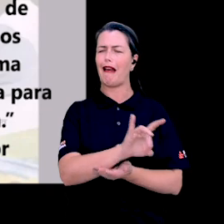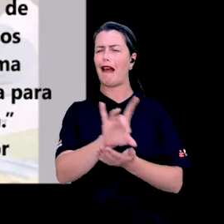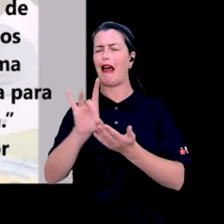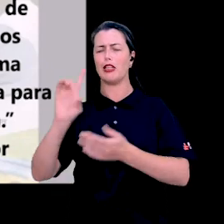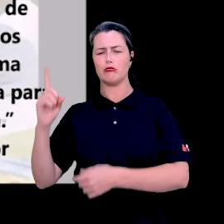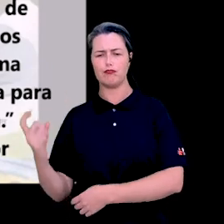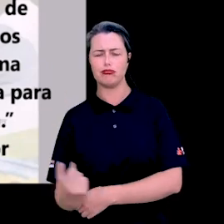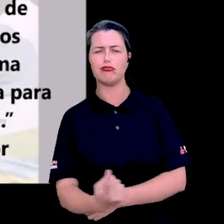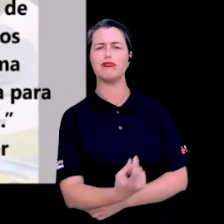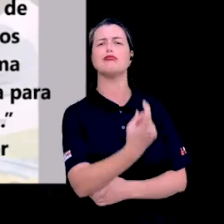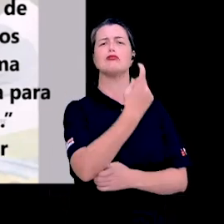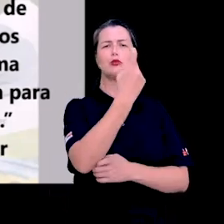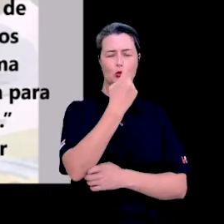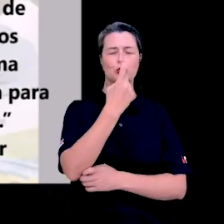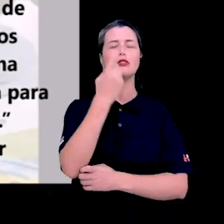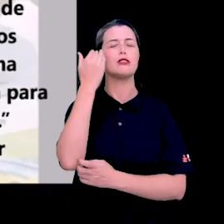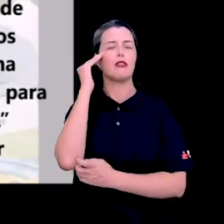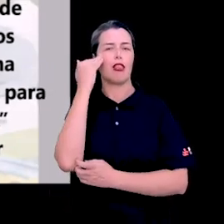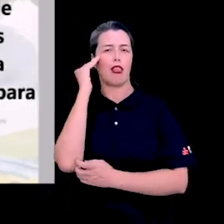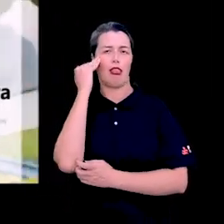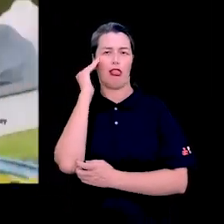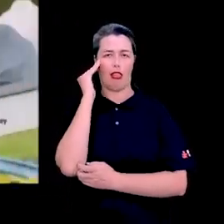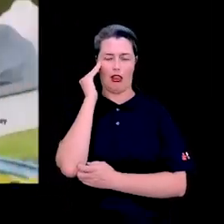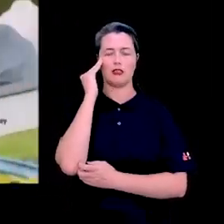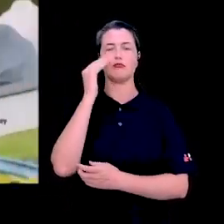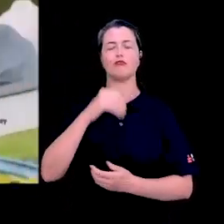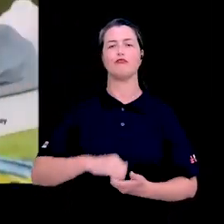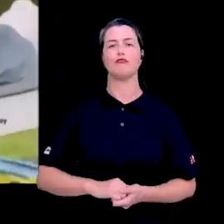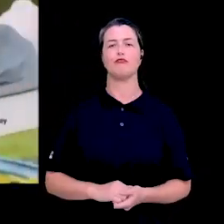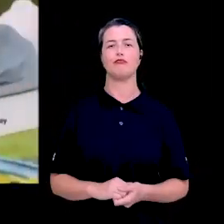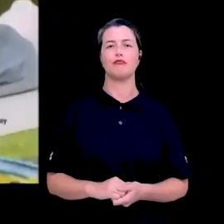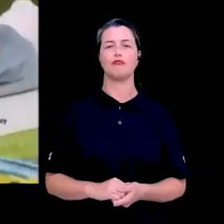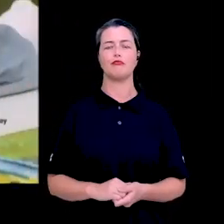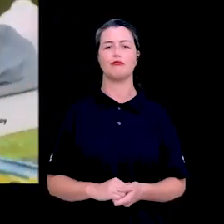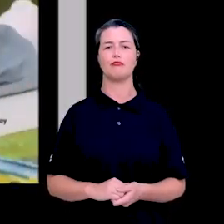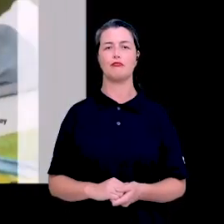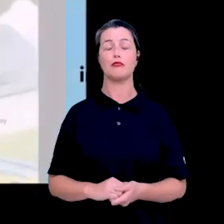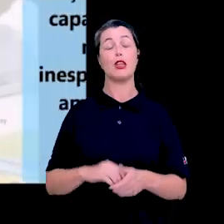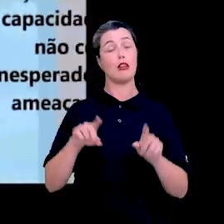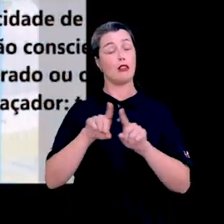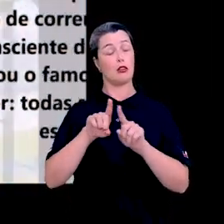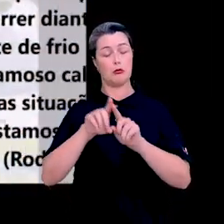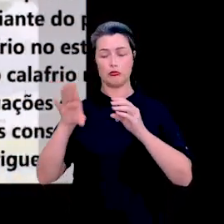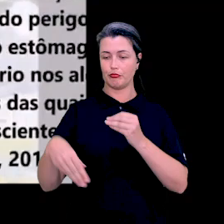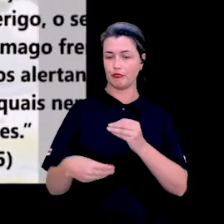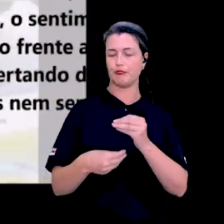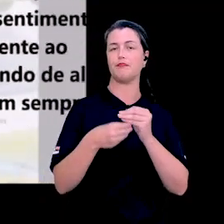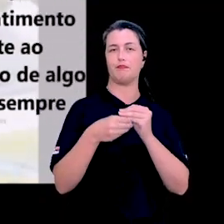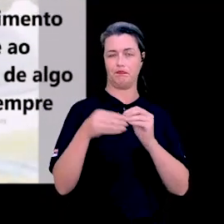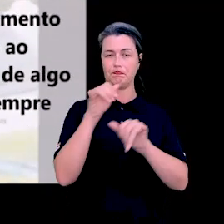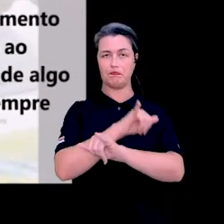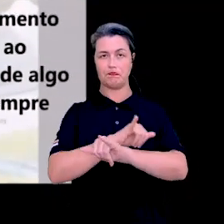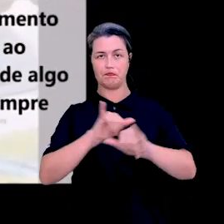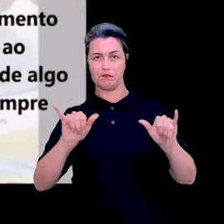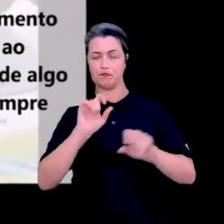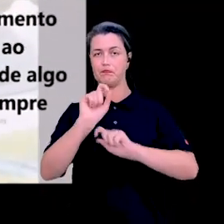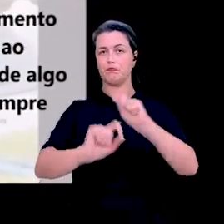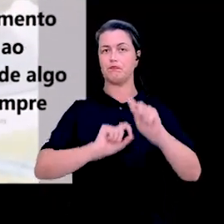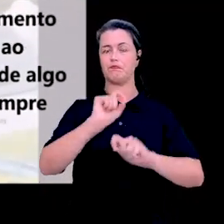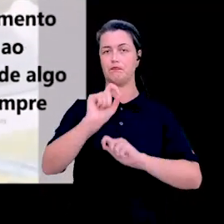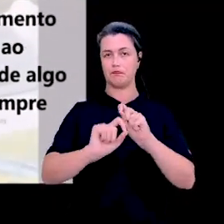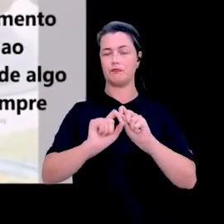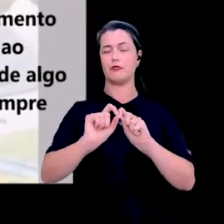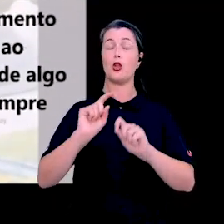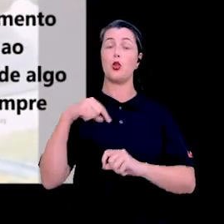cada pessoa um sentido privado de existência. E ele complementa dizendo que,